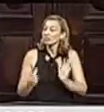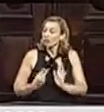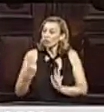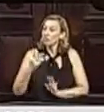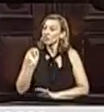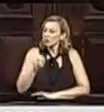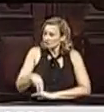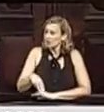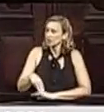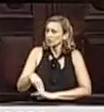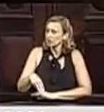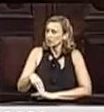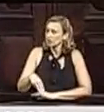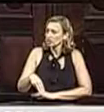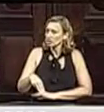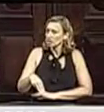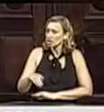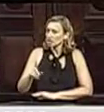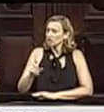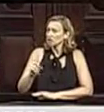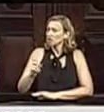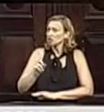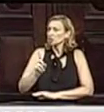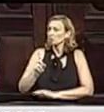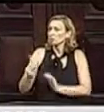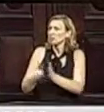indústria nacional, ele beneficia